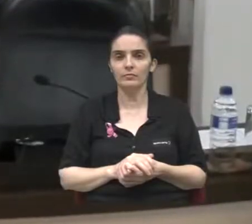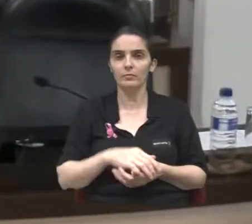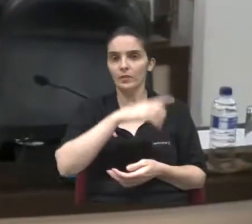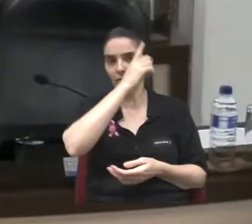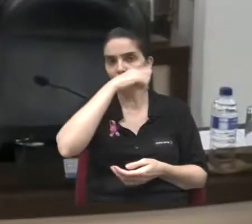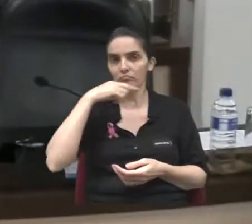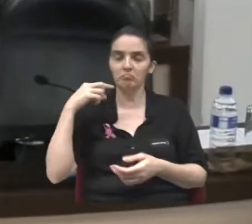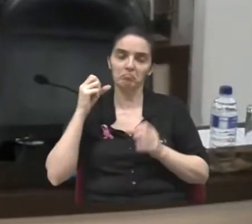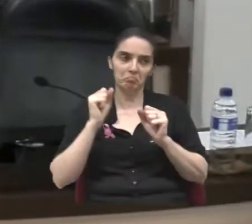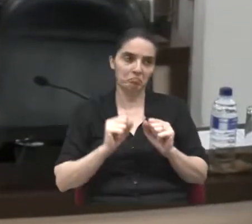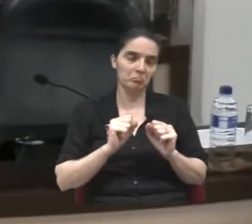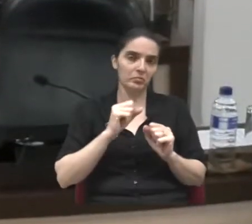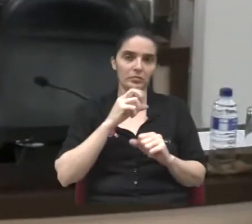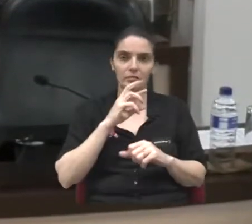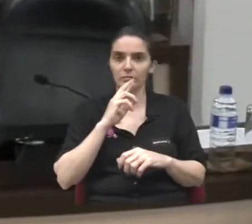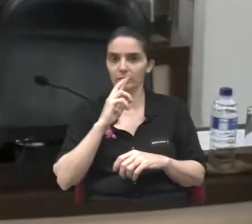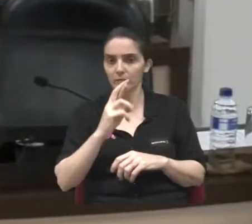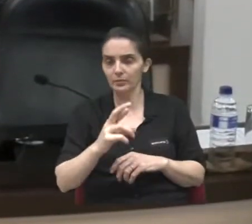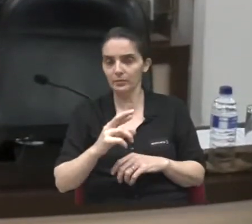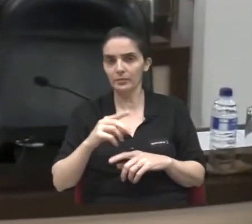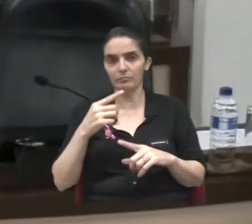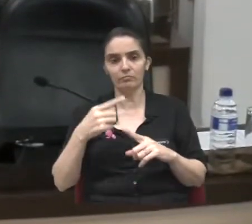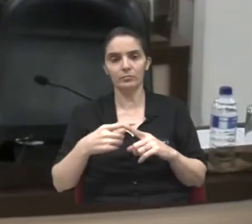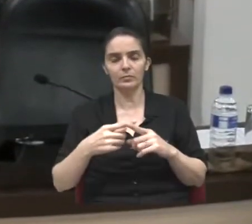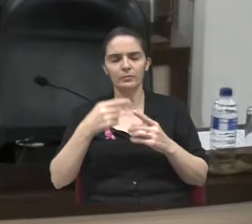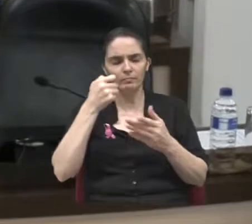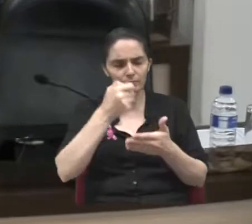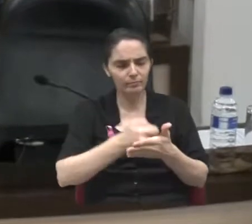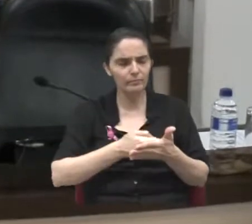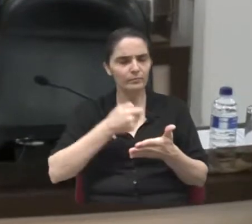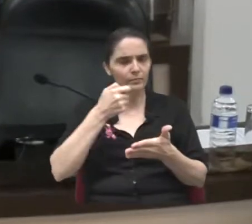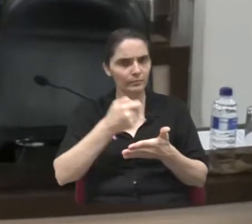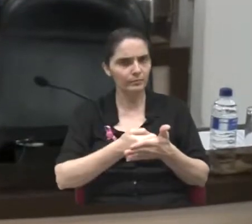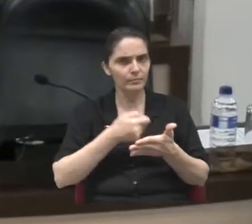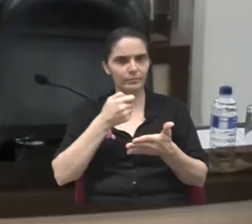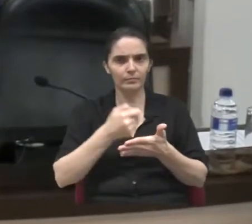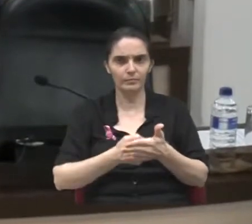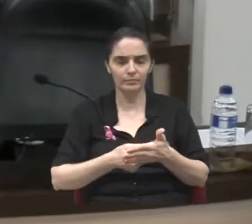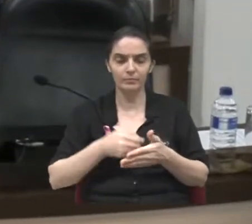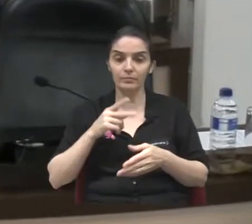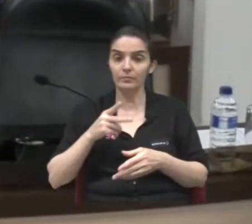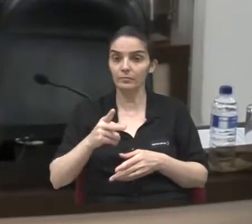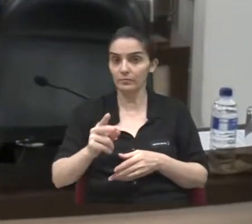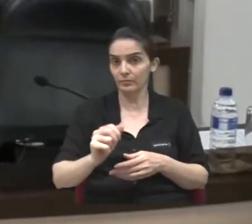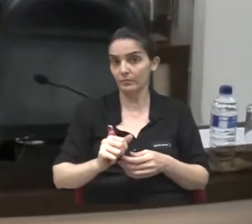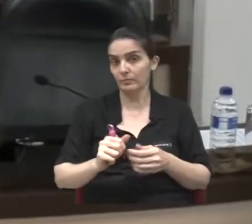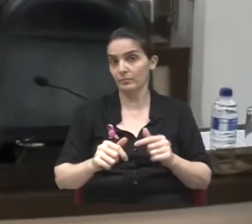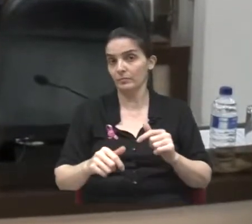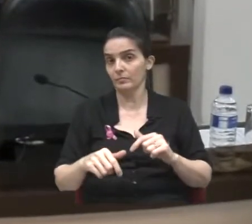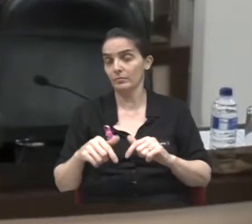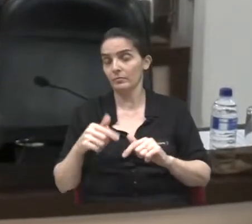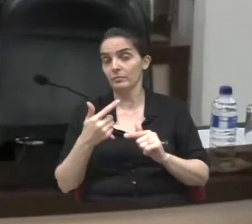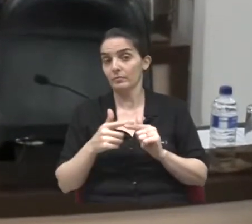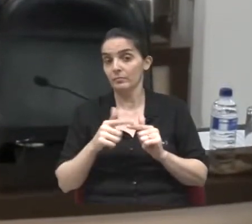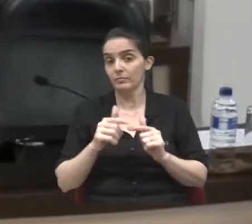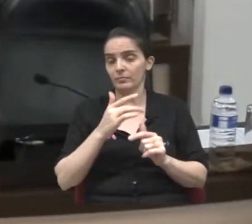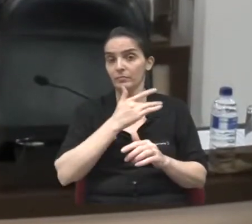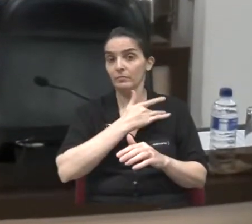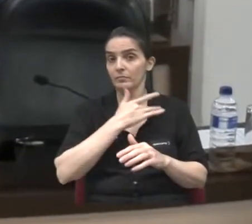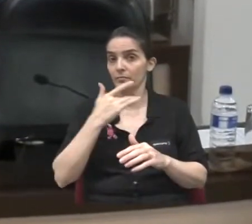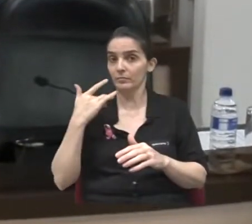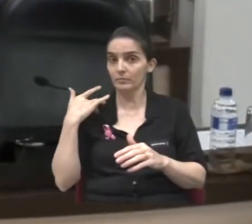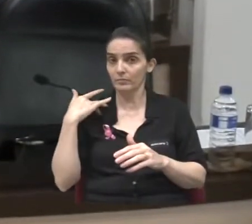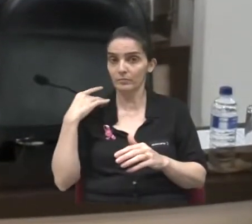que é uma batalha que já vem, né, em toda a saúde mental, na questão da importância do CAPS 24 horas e